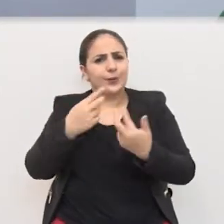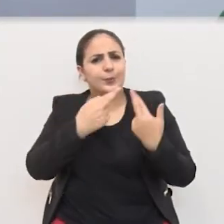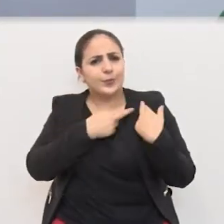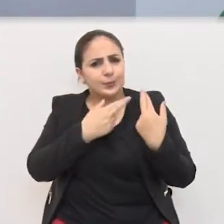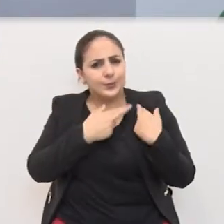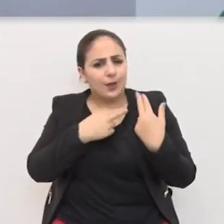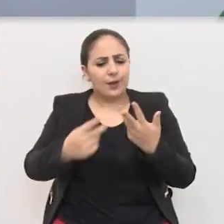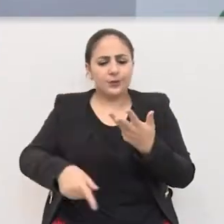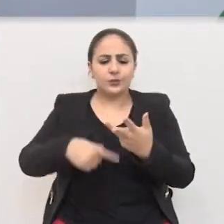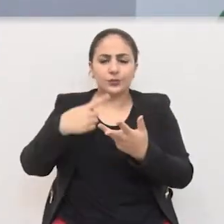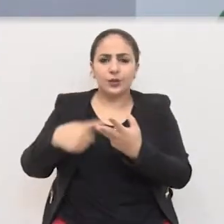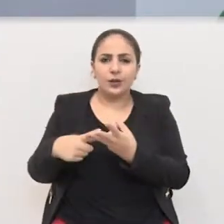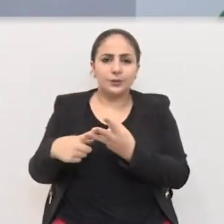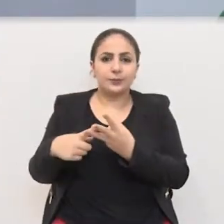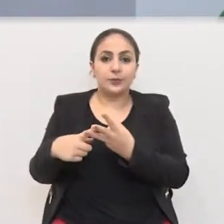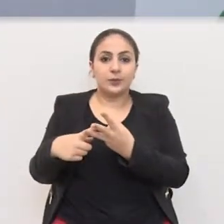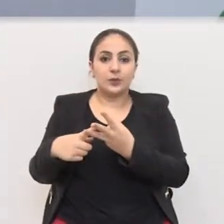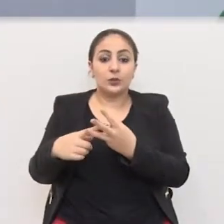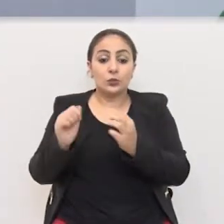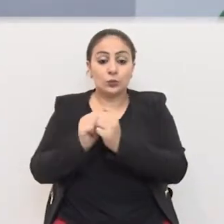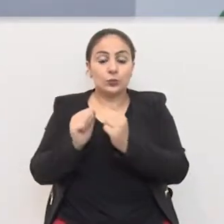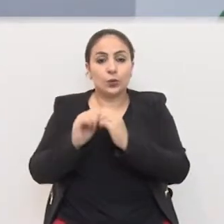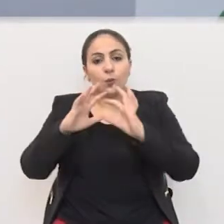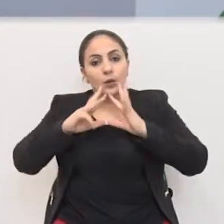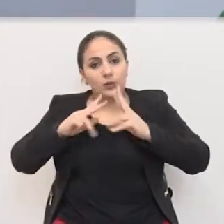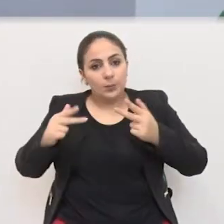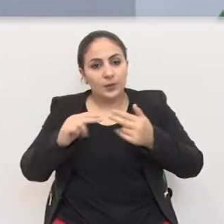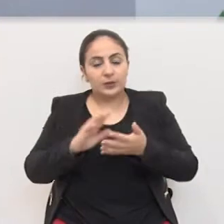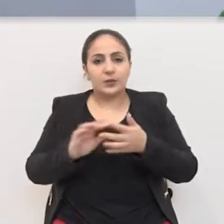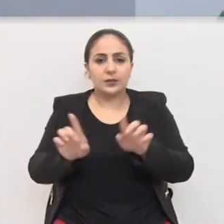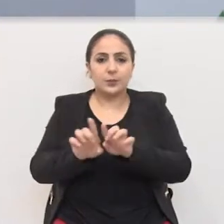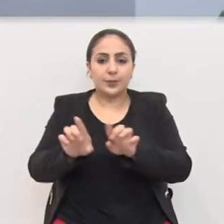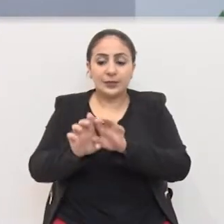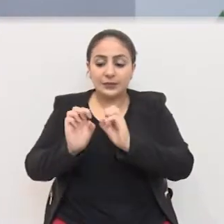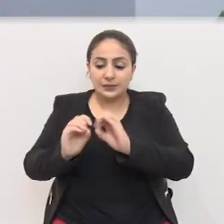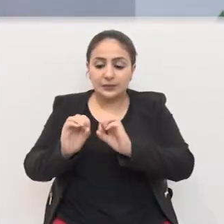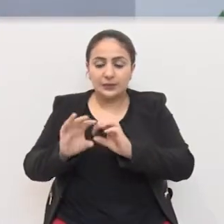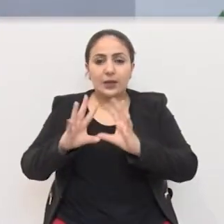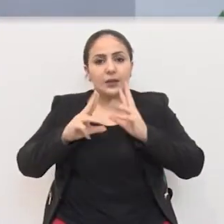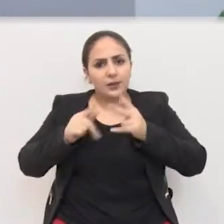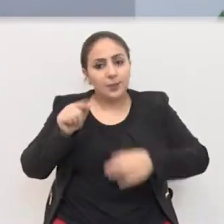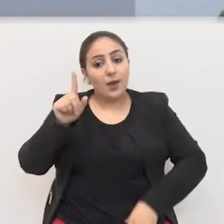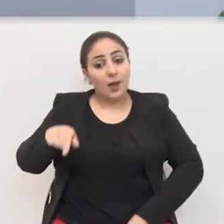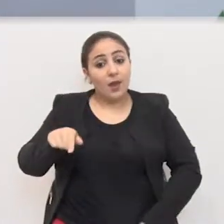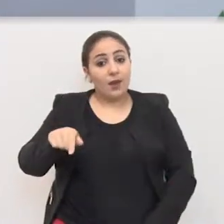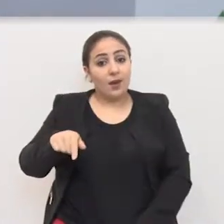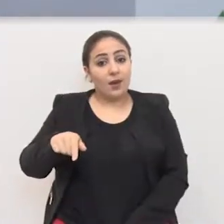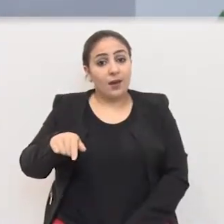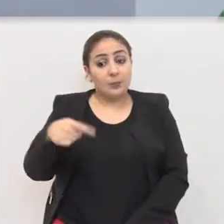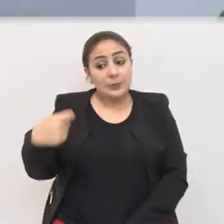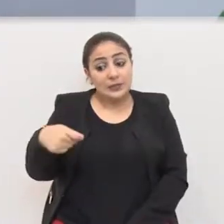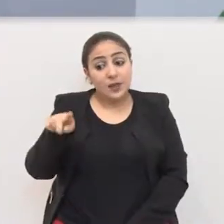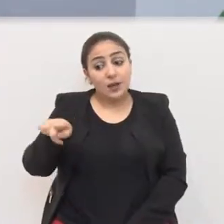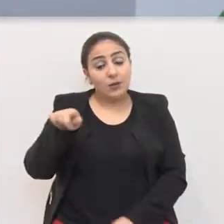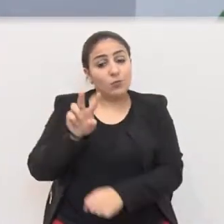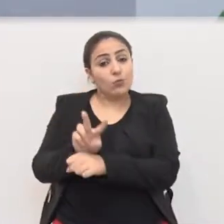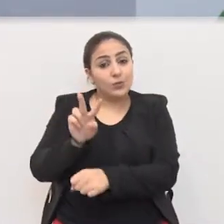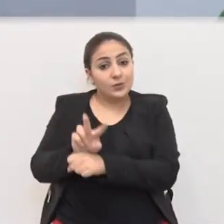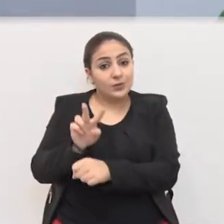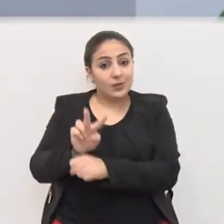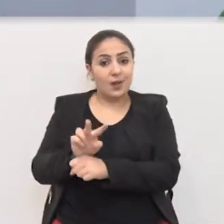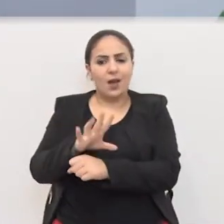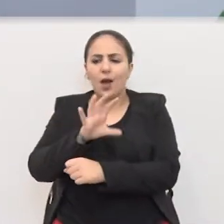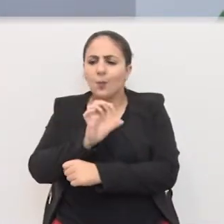as responsabilidades com os animais. Ensinar que os animais também são seres vivos e precisam